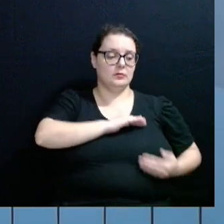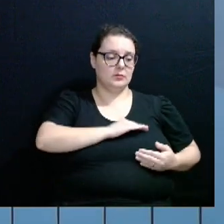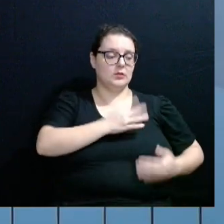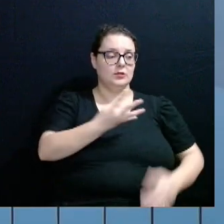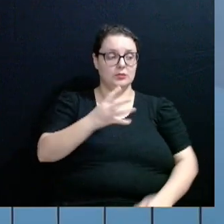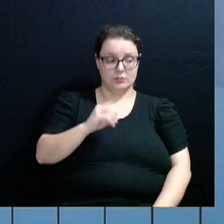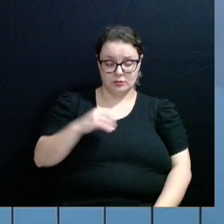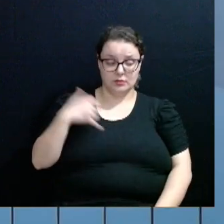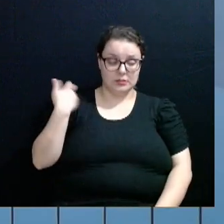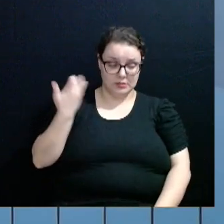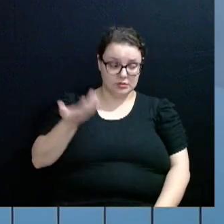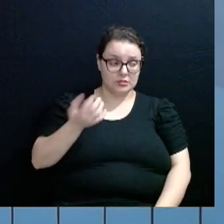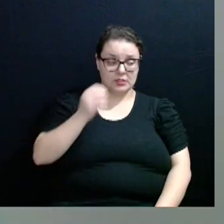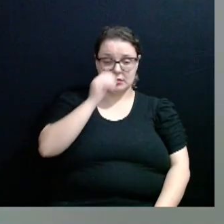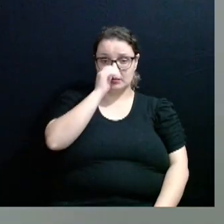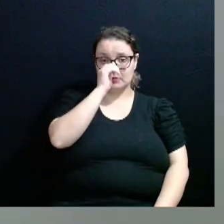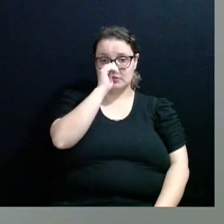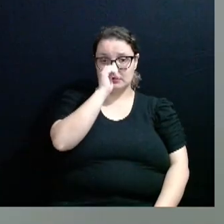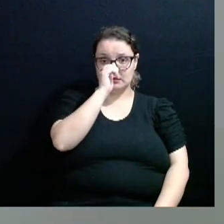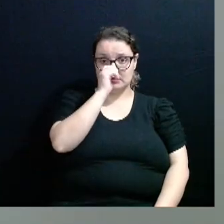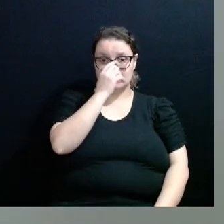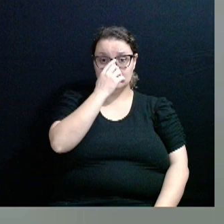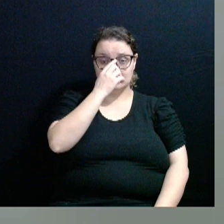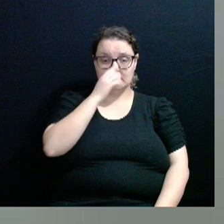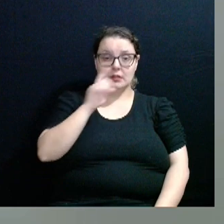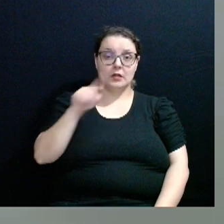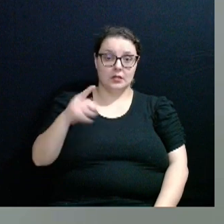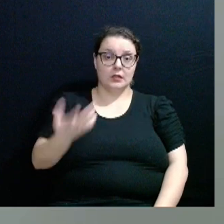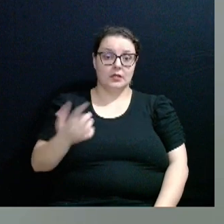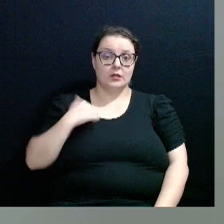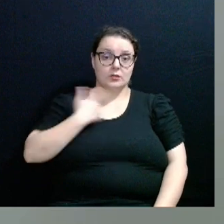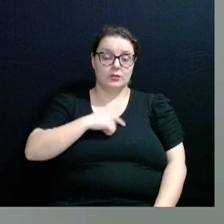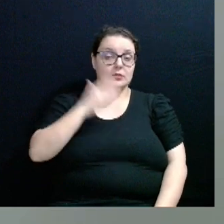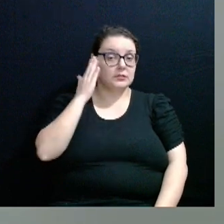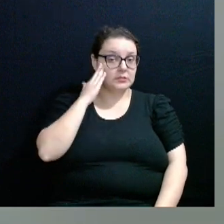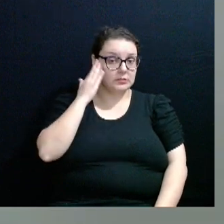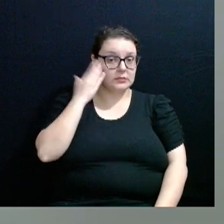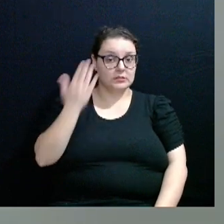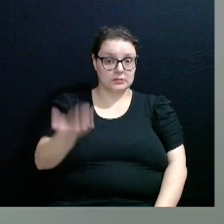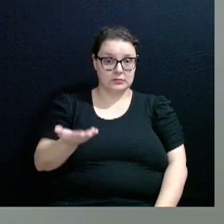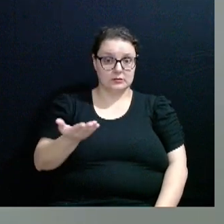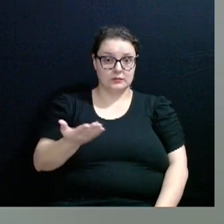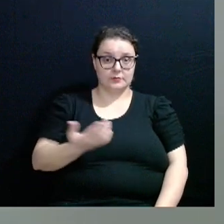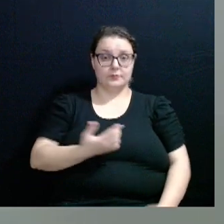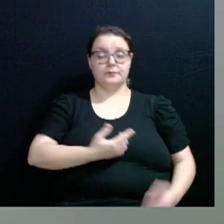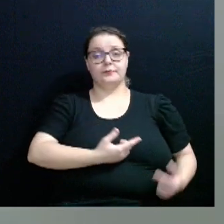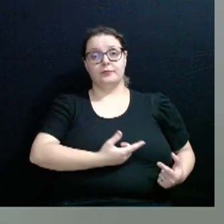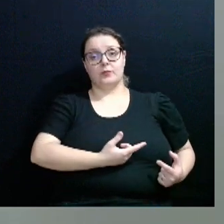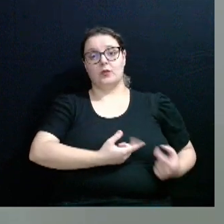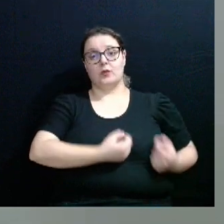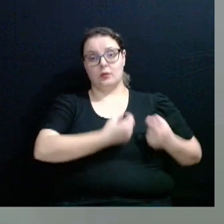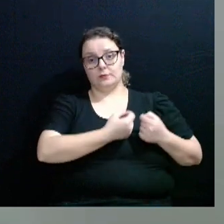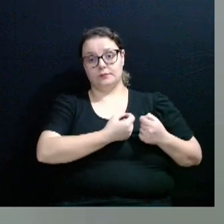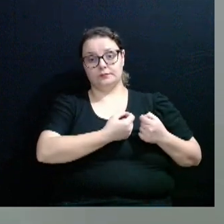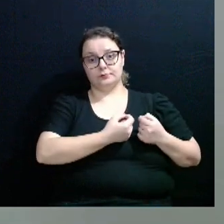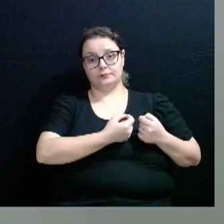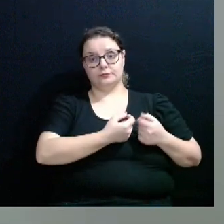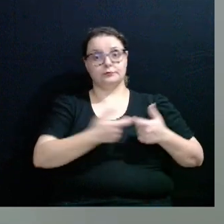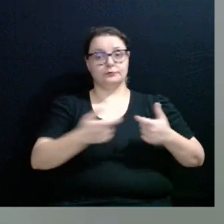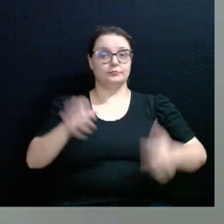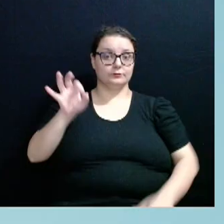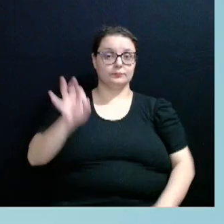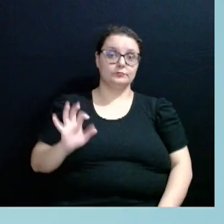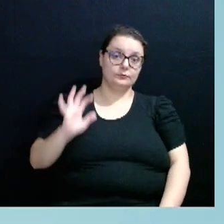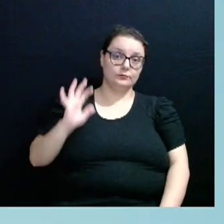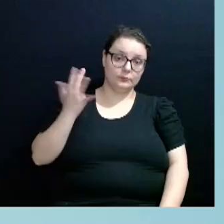anos? A gente entende que, assim, o câncer é uma doença que a maior chance dele aparecer é com o avançar